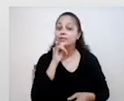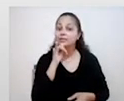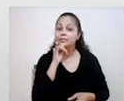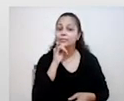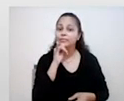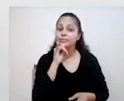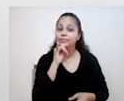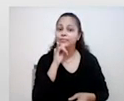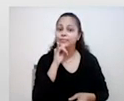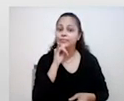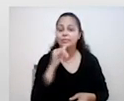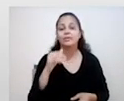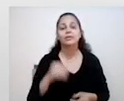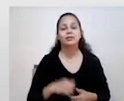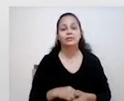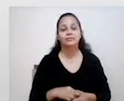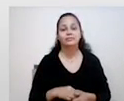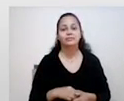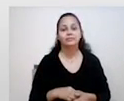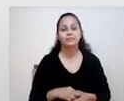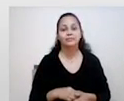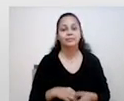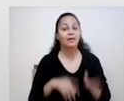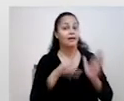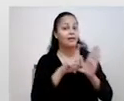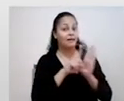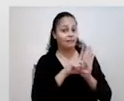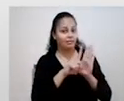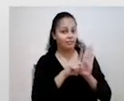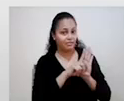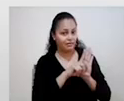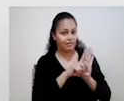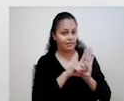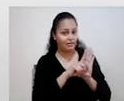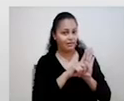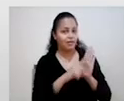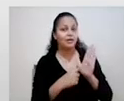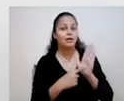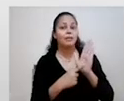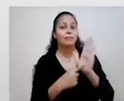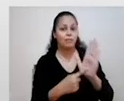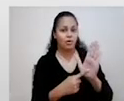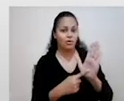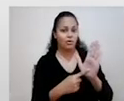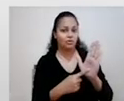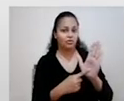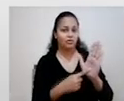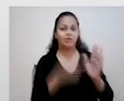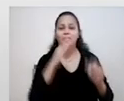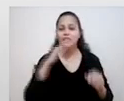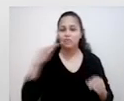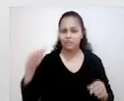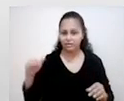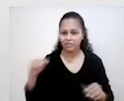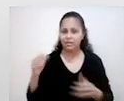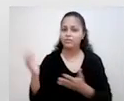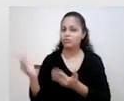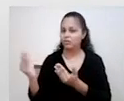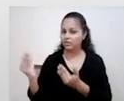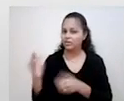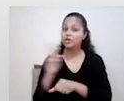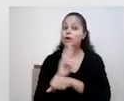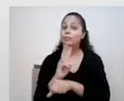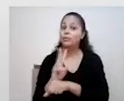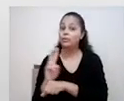exemplos. No presente do indicativo, ó, esta lei dispõe sobre a proteção integral à criança e ao adolescente. Quando ele fala essa lei